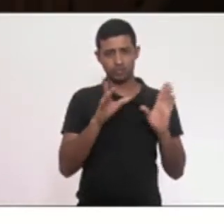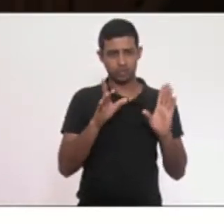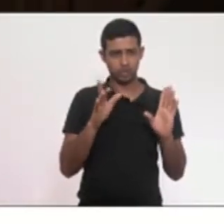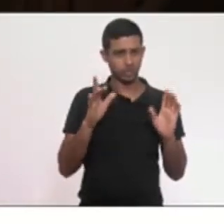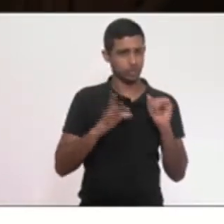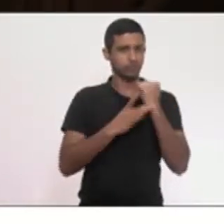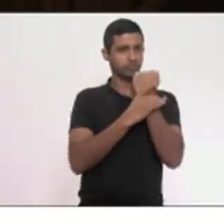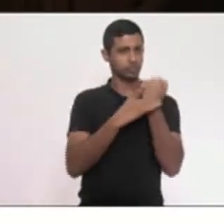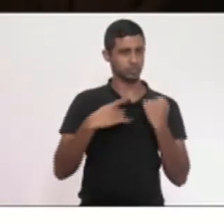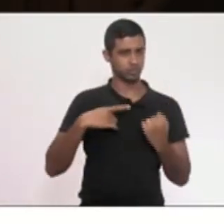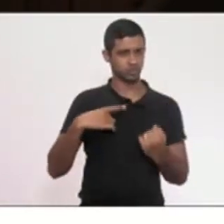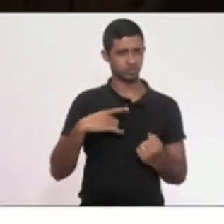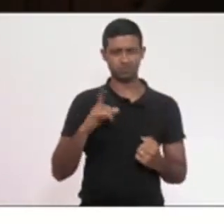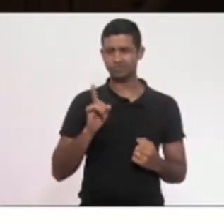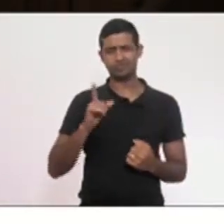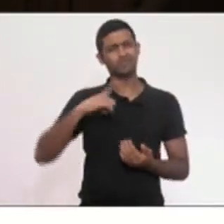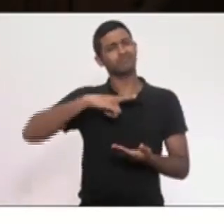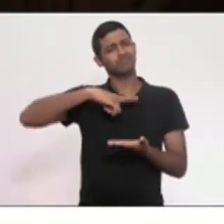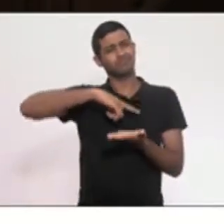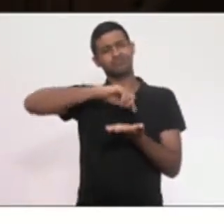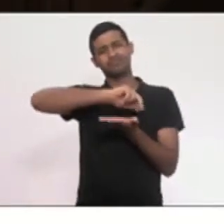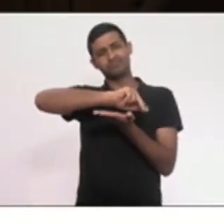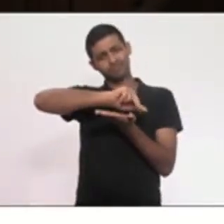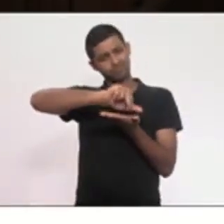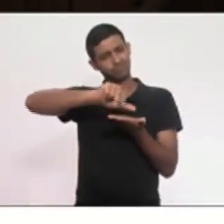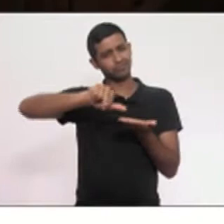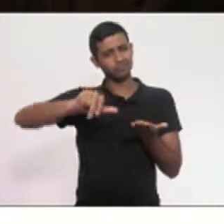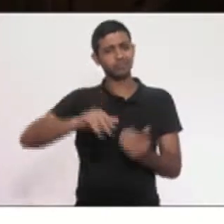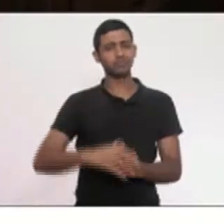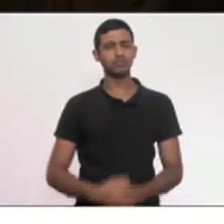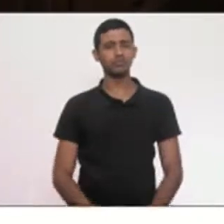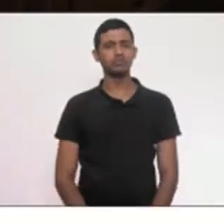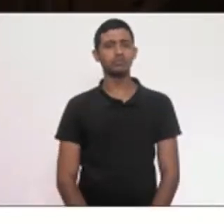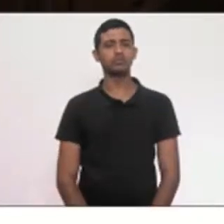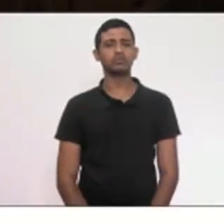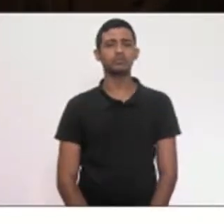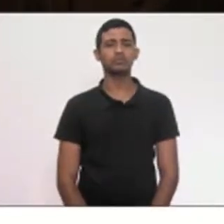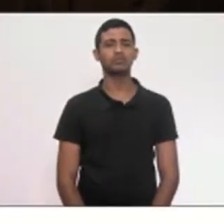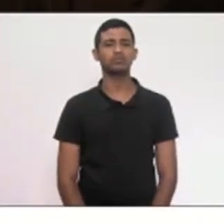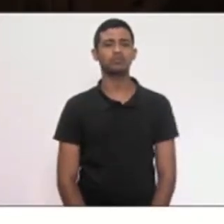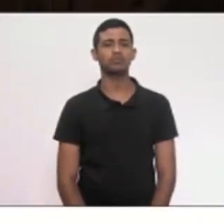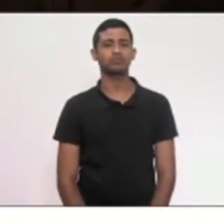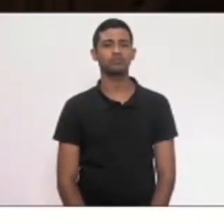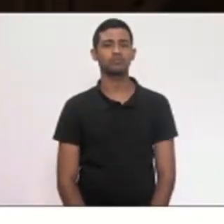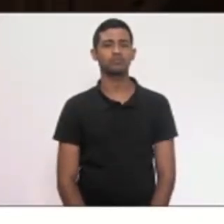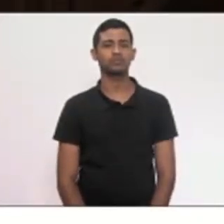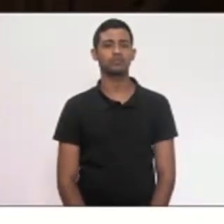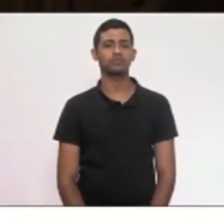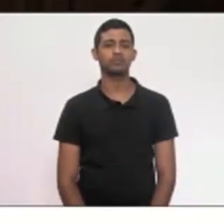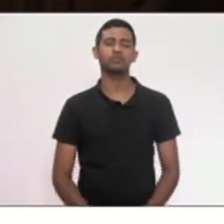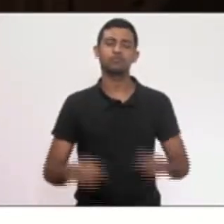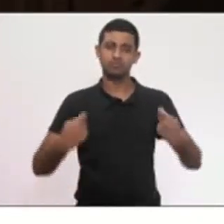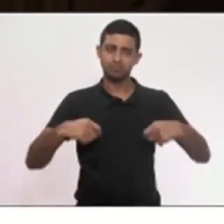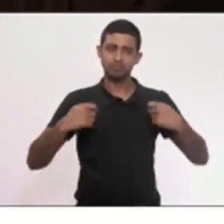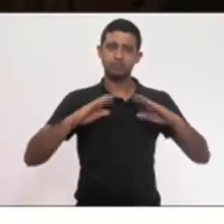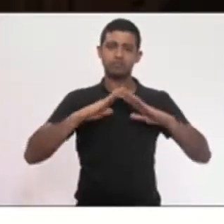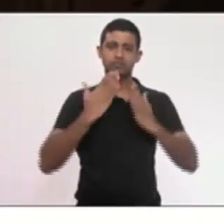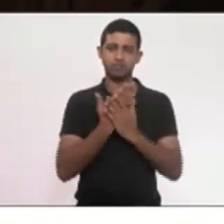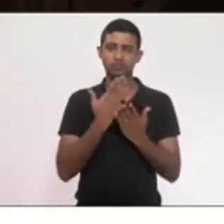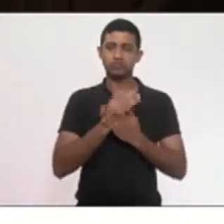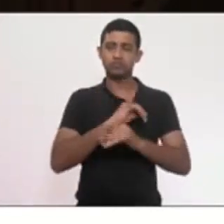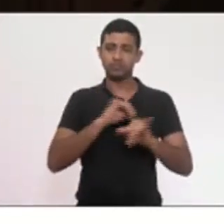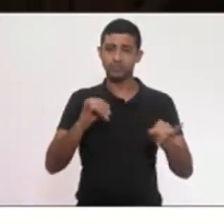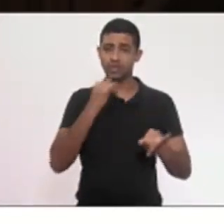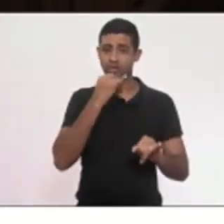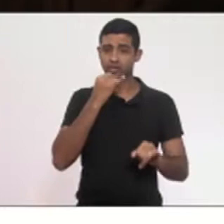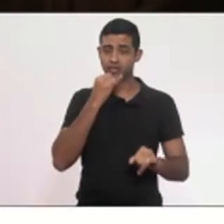garantida, de modo algum. Tem vários outros dispositivos de democracia no funcionamento cotidiano da escola que devem ser acionados. A eleição de